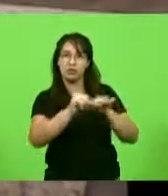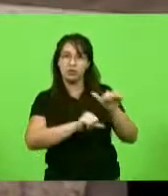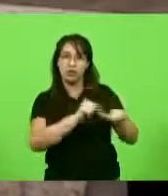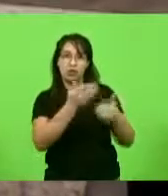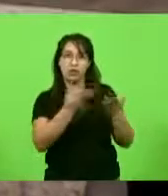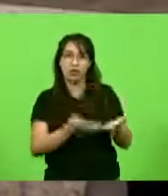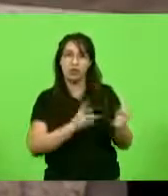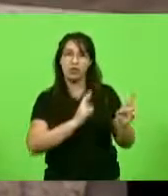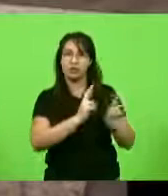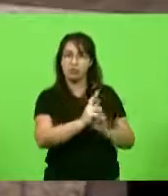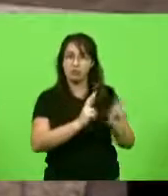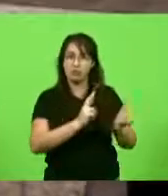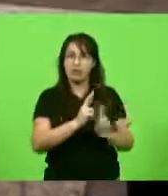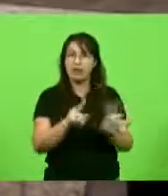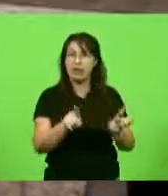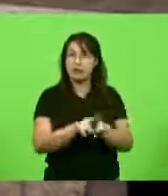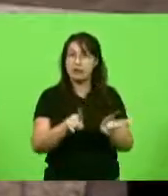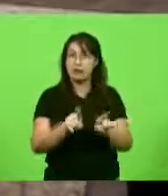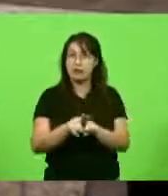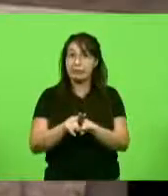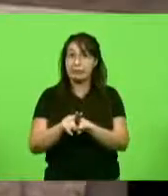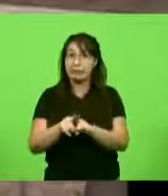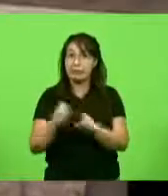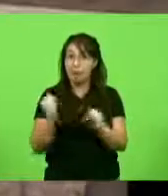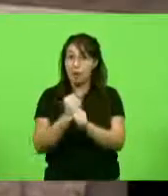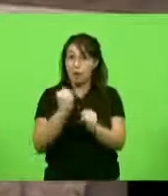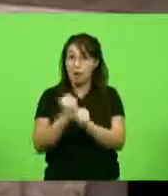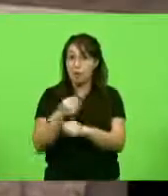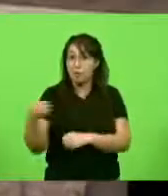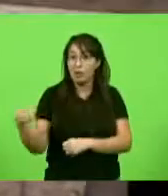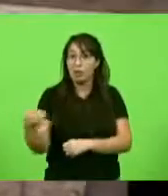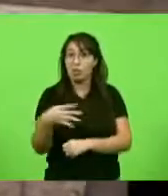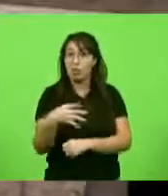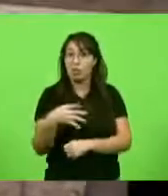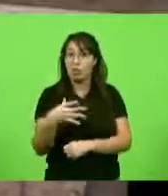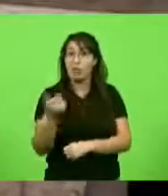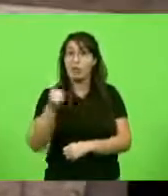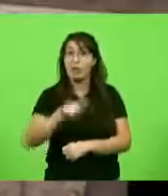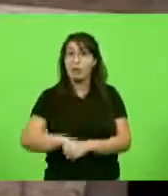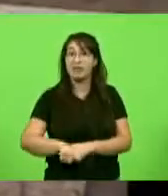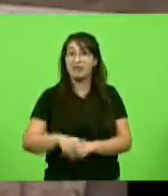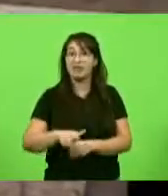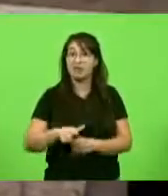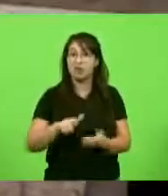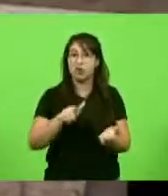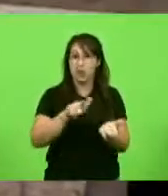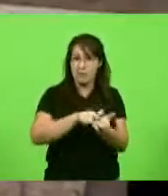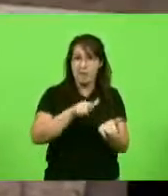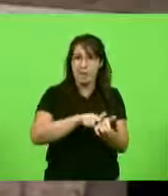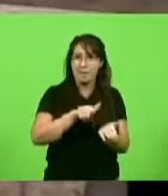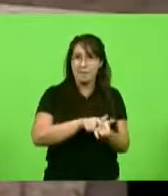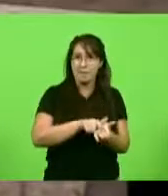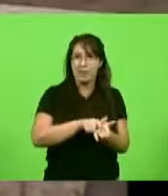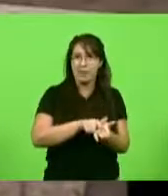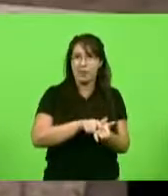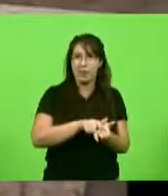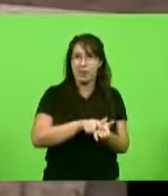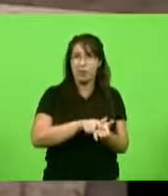rodovias, quanto para iniciar rodovias novas, quanto para tirar do papel, por exemplo, deputado Ismael dos Santos,